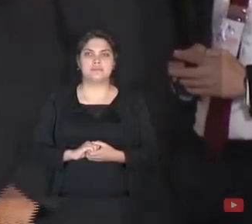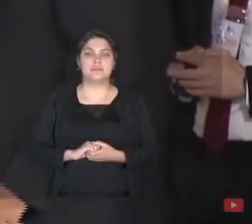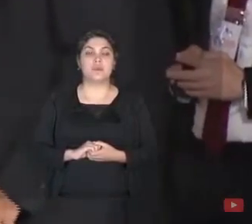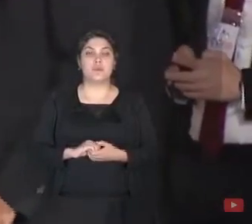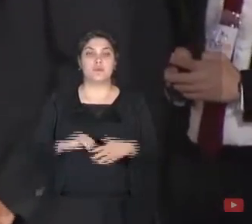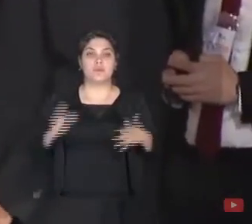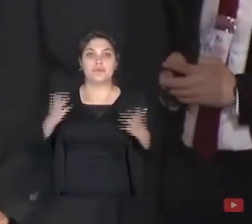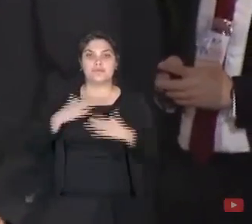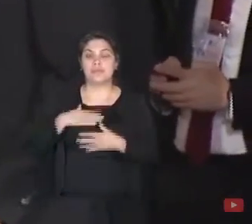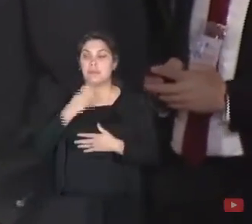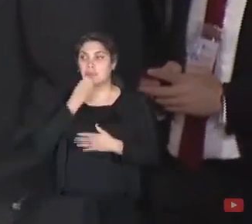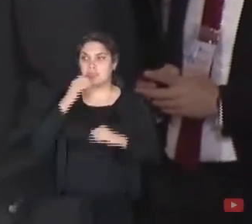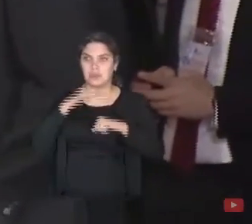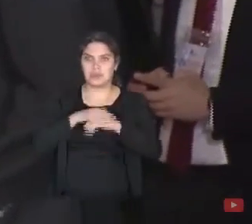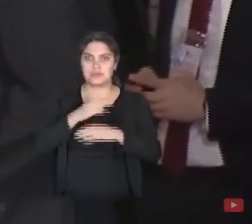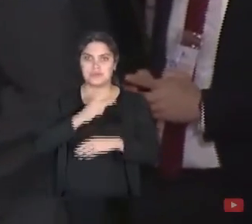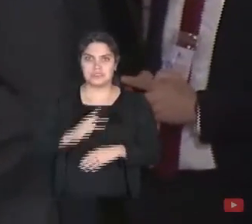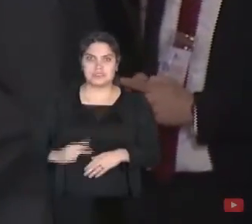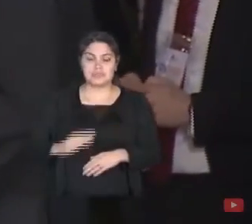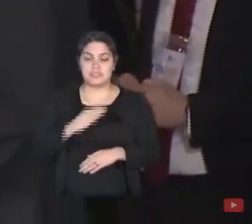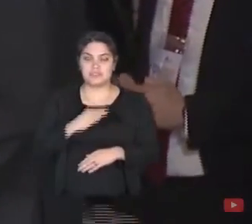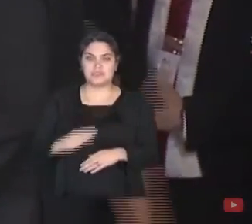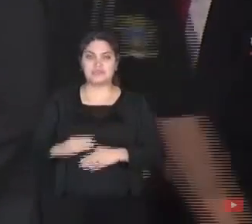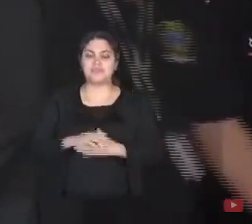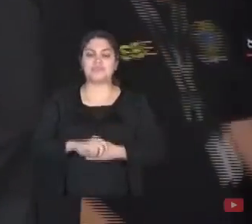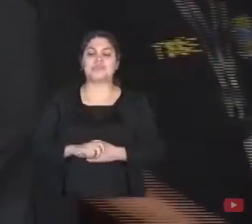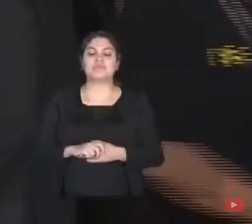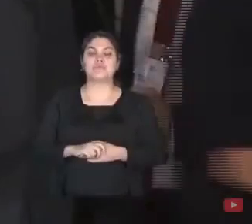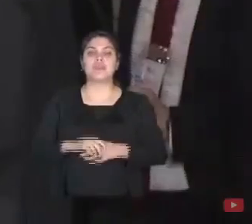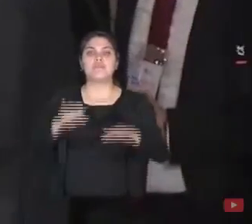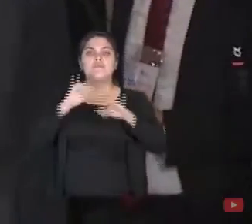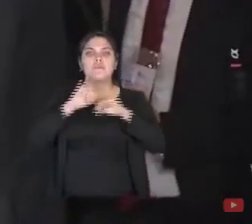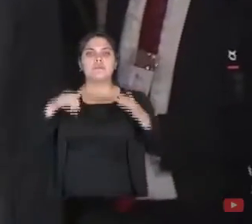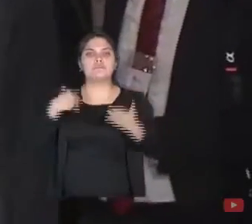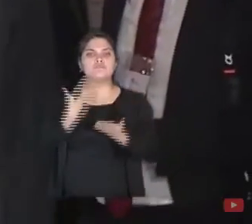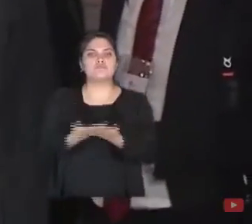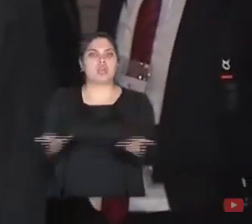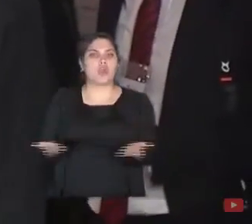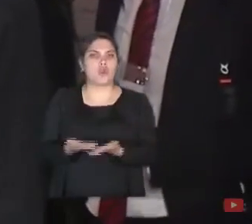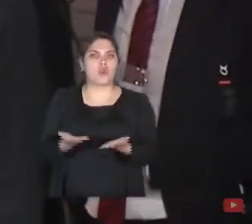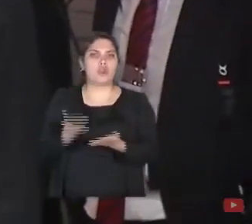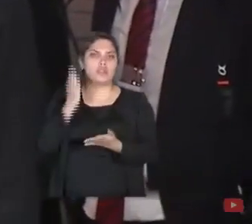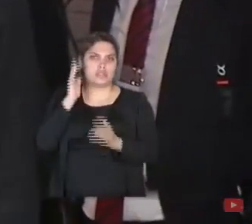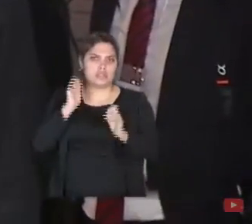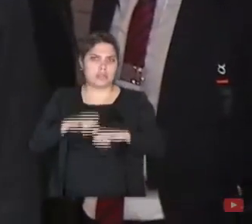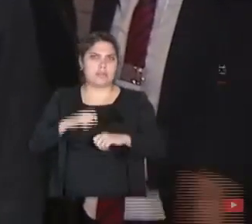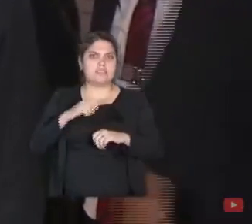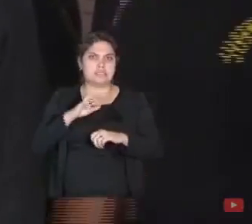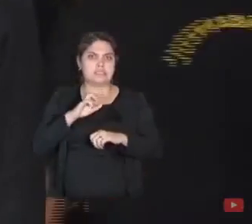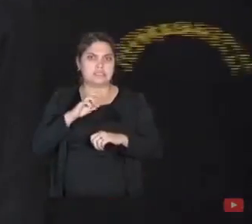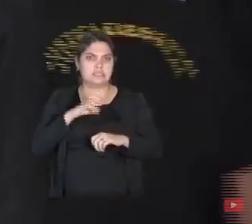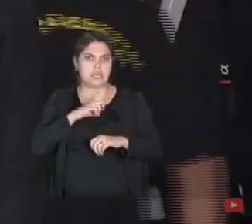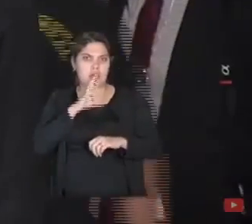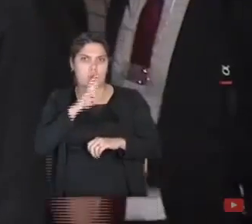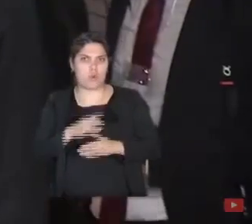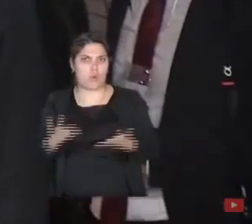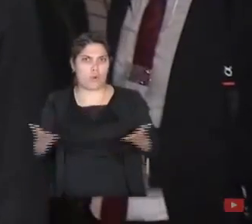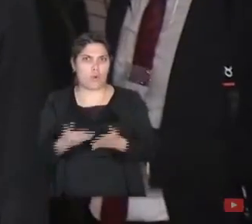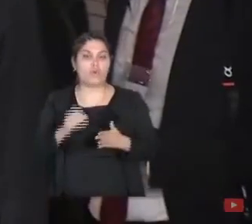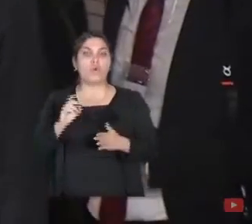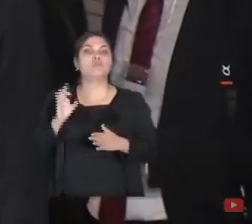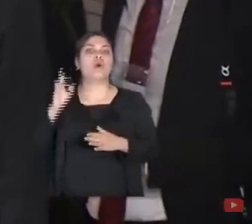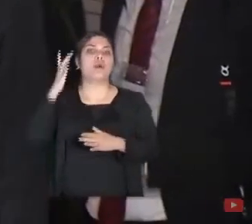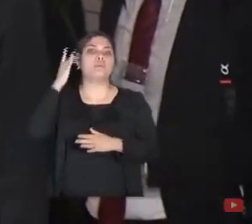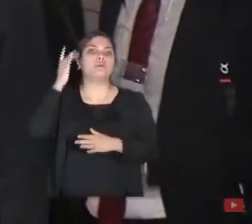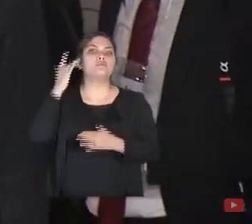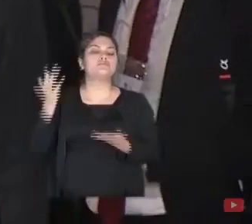Opa, boa noite, ministro. Com as informações que a gente tem até agora, dá para saber se a gente vai ter resultado hoje ainda ou só